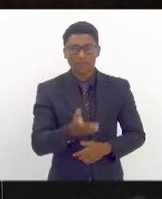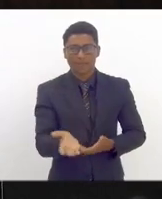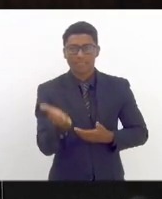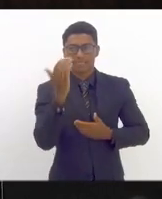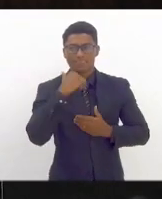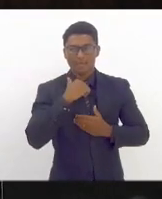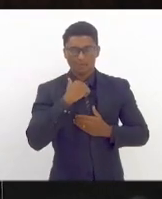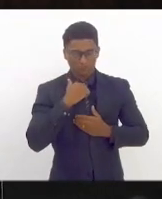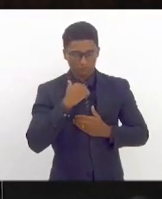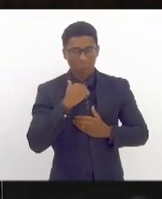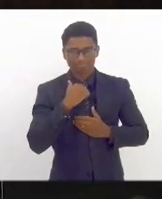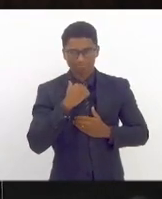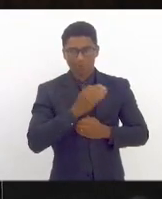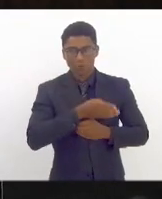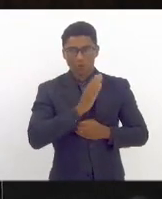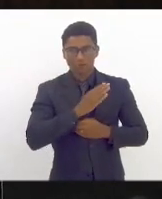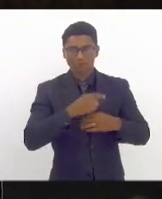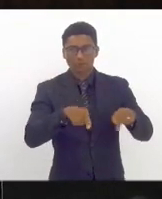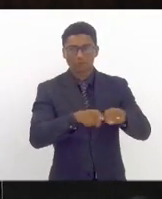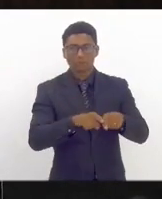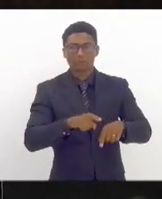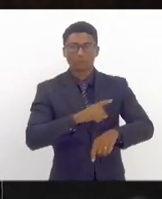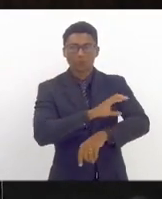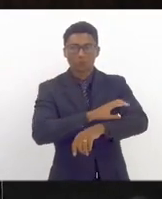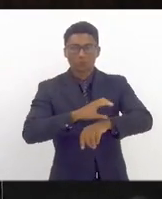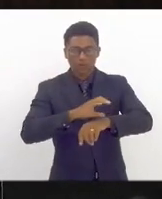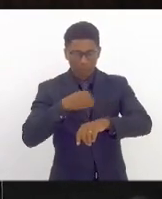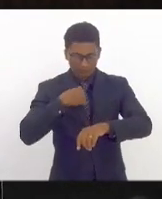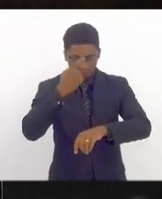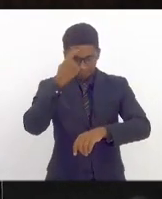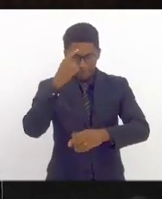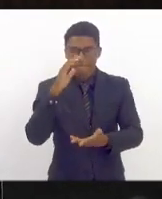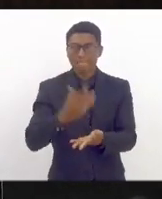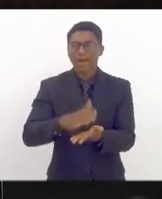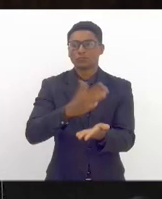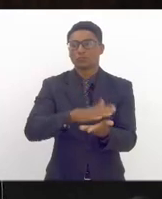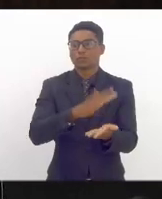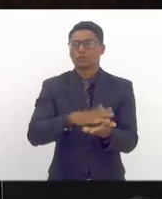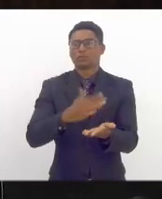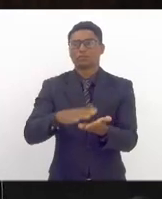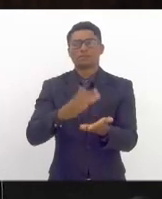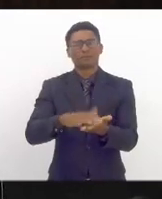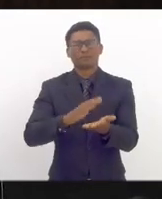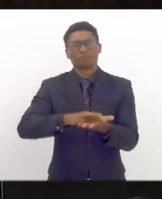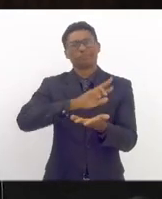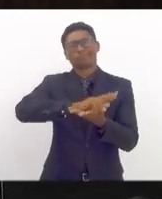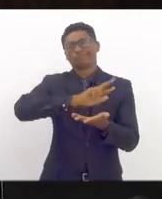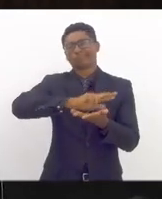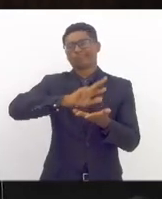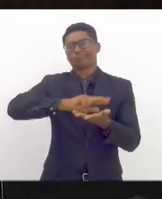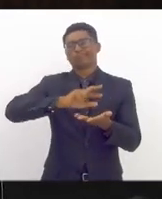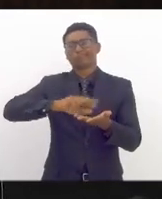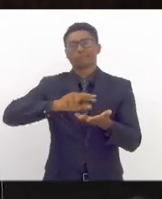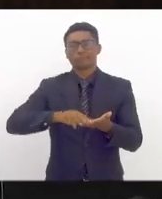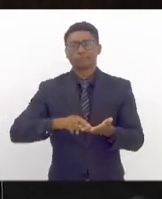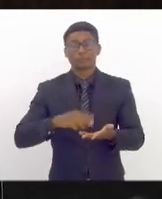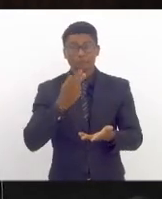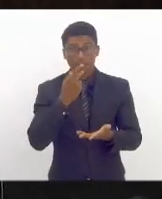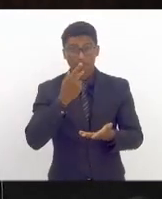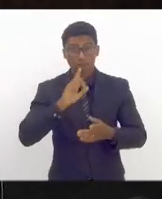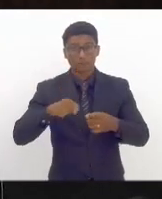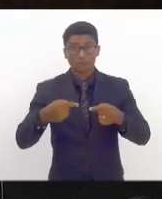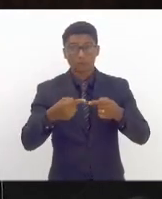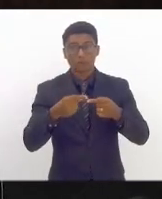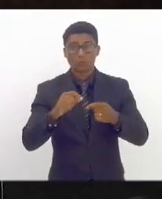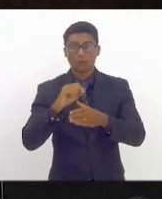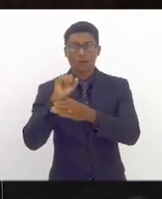na cultura deles e eu pensei no batuque em geral e falei que isso tá ligado a